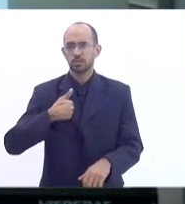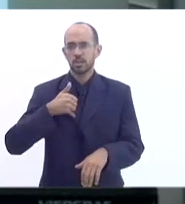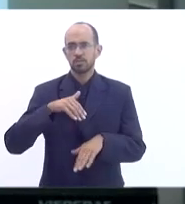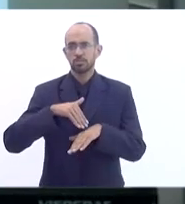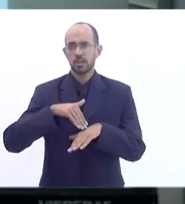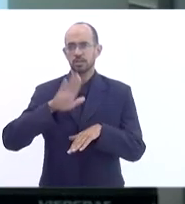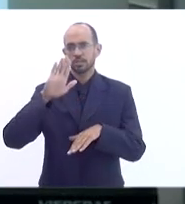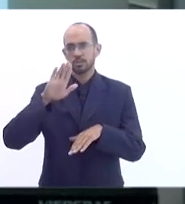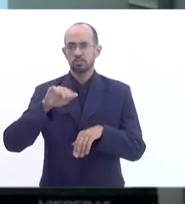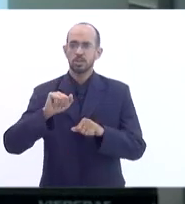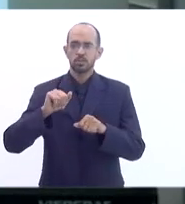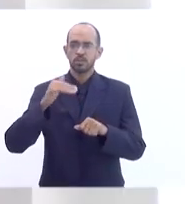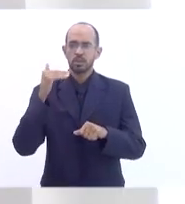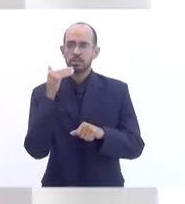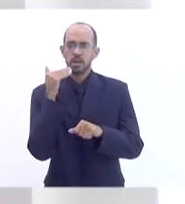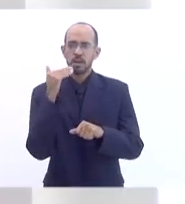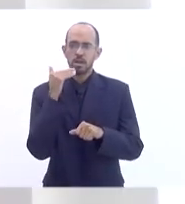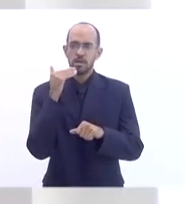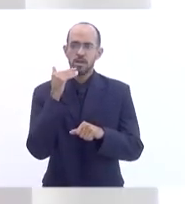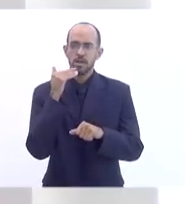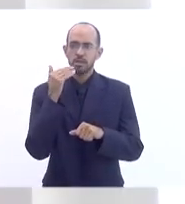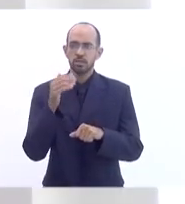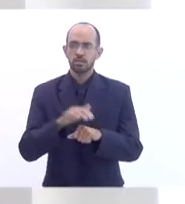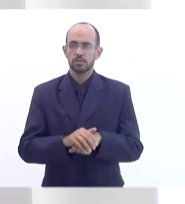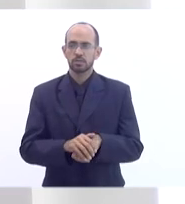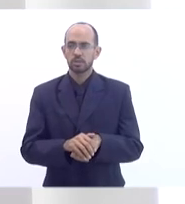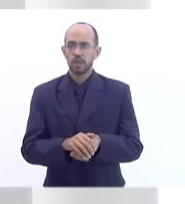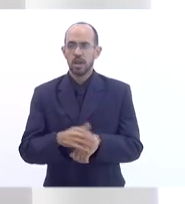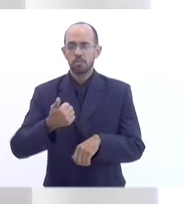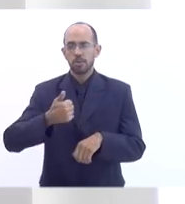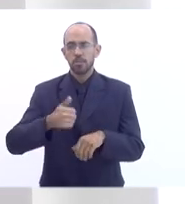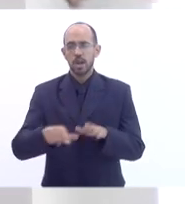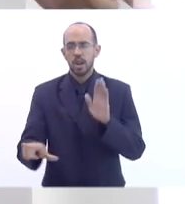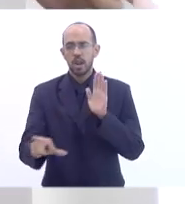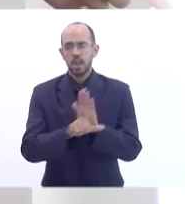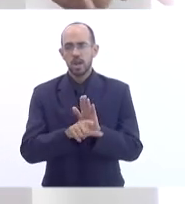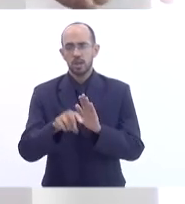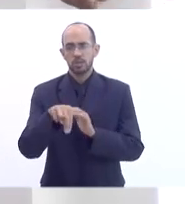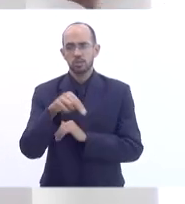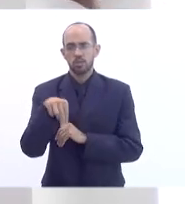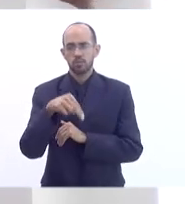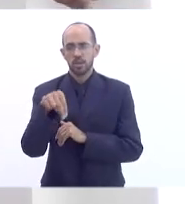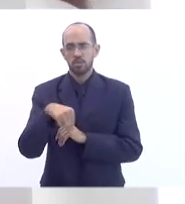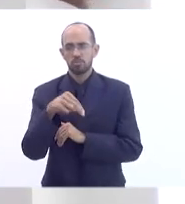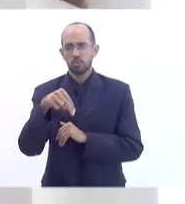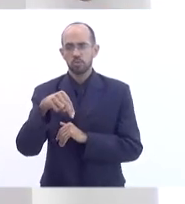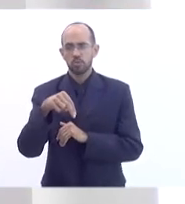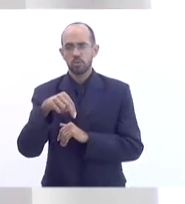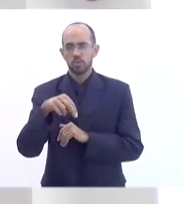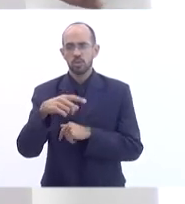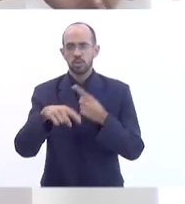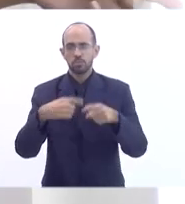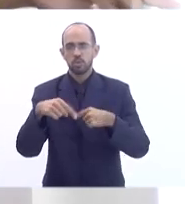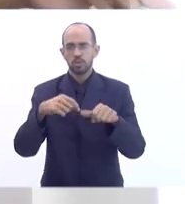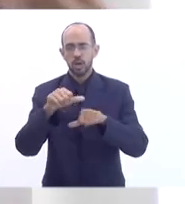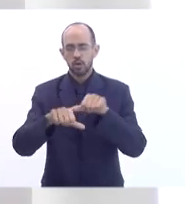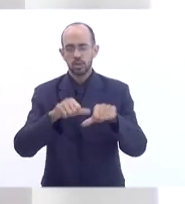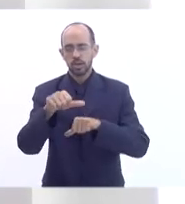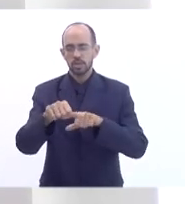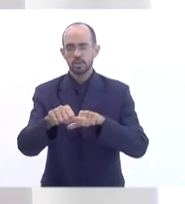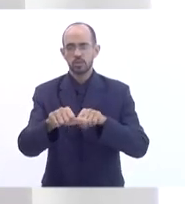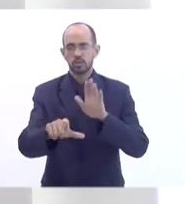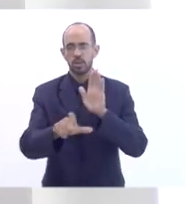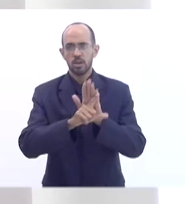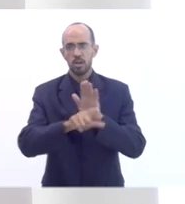ficou meio distorcido é a primeira lei que é de novembro e aqui é alteração da 9546